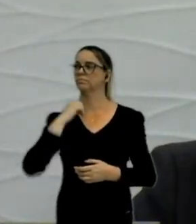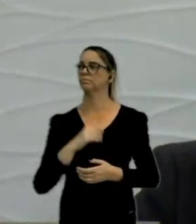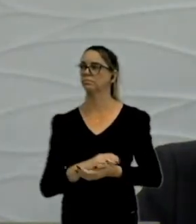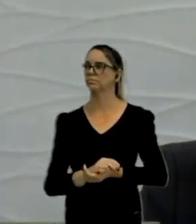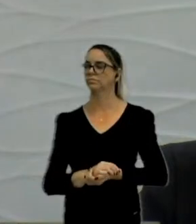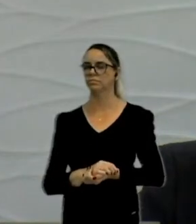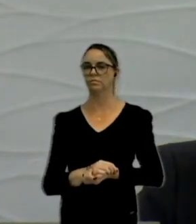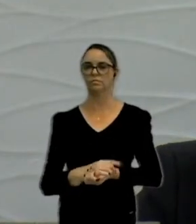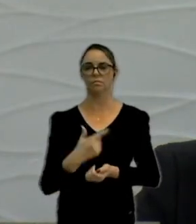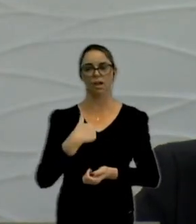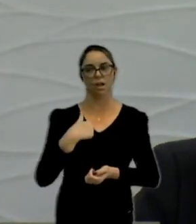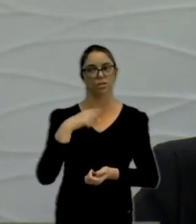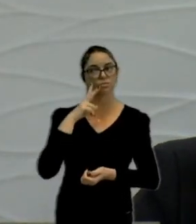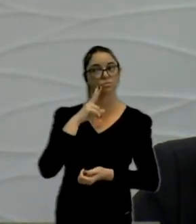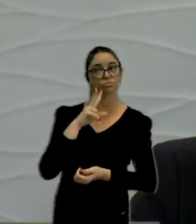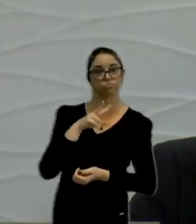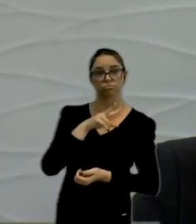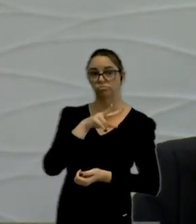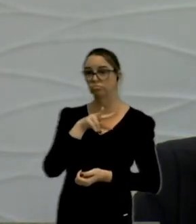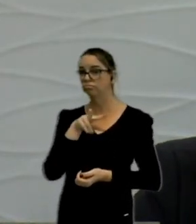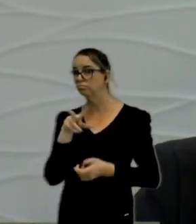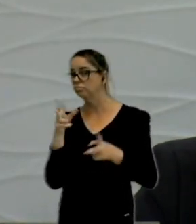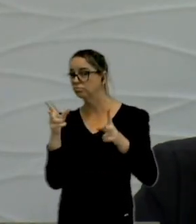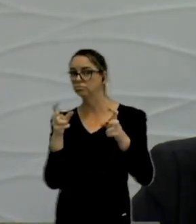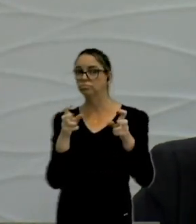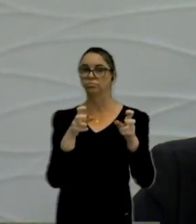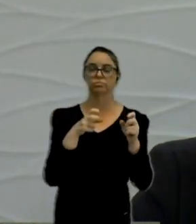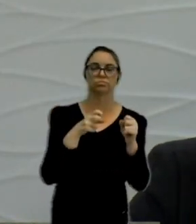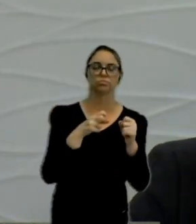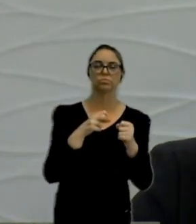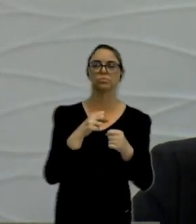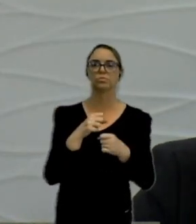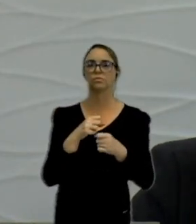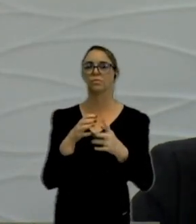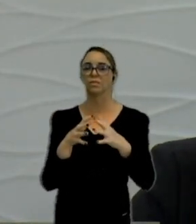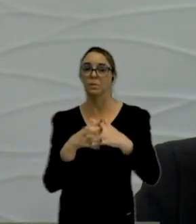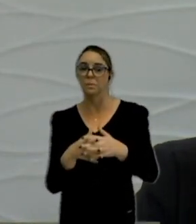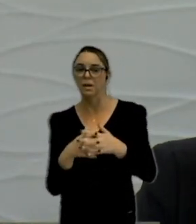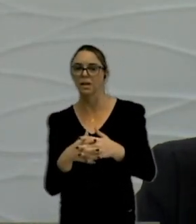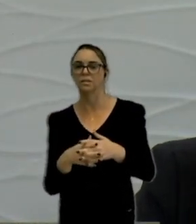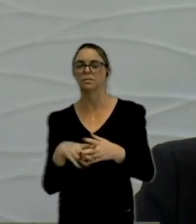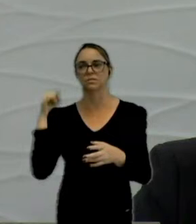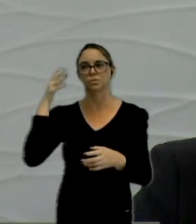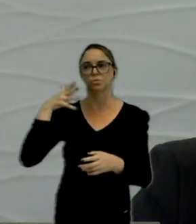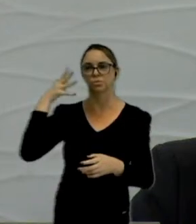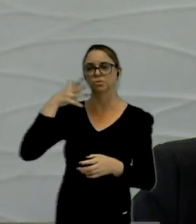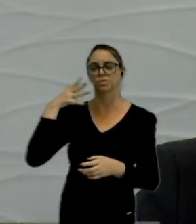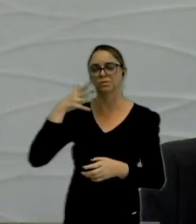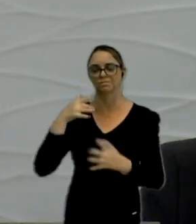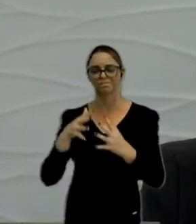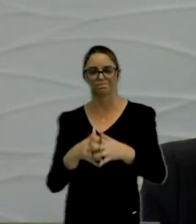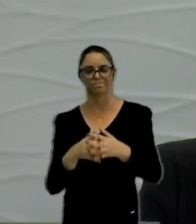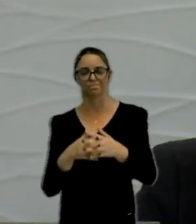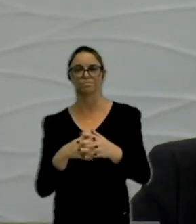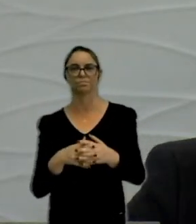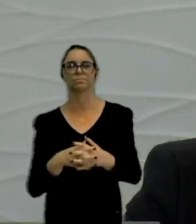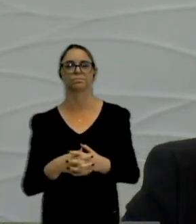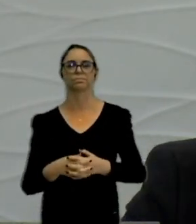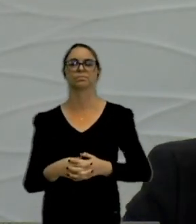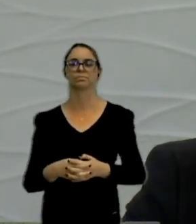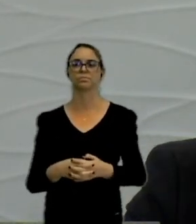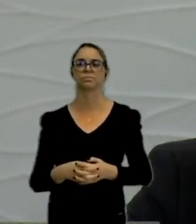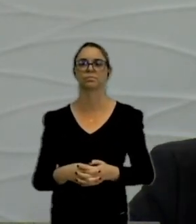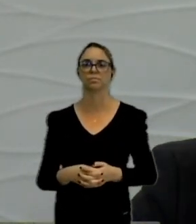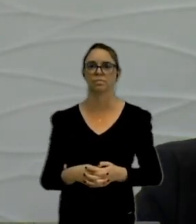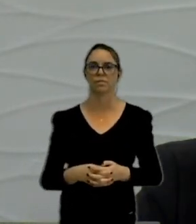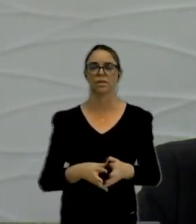Eu fico olhando, escutando, né? Porque eu atrapalhei demais o discurso. Aí, a discussão do